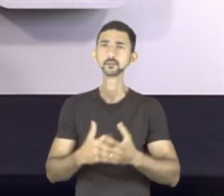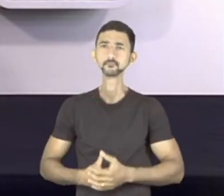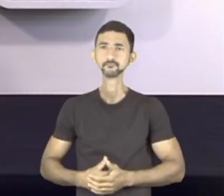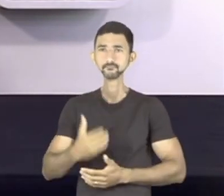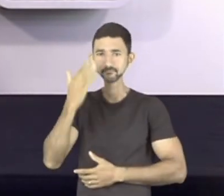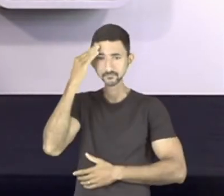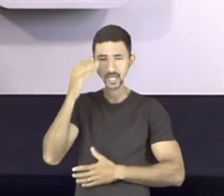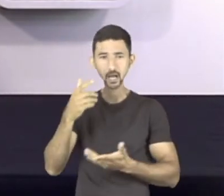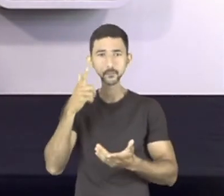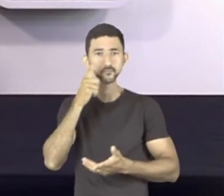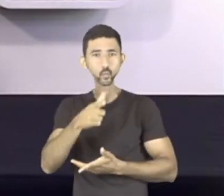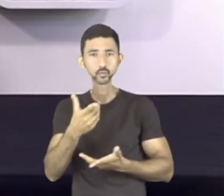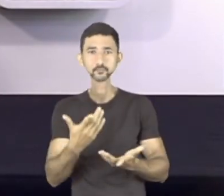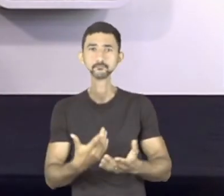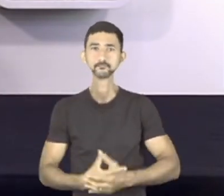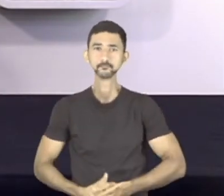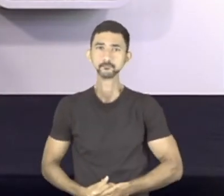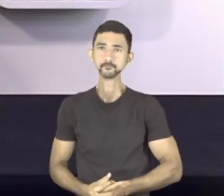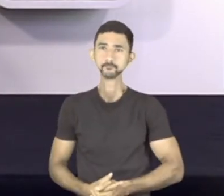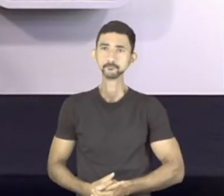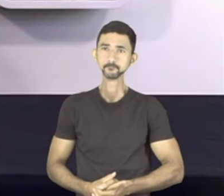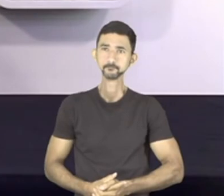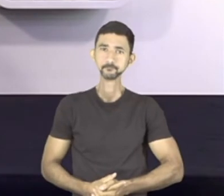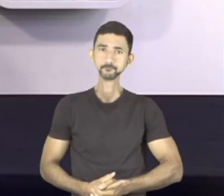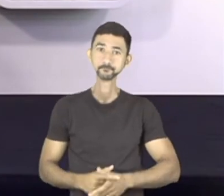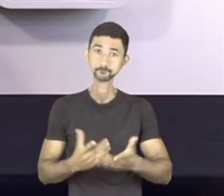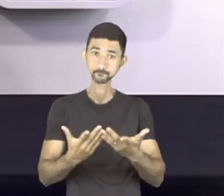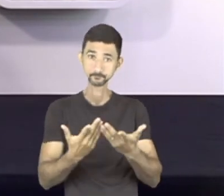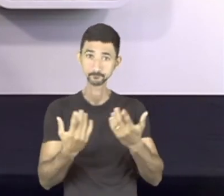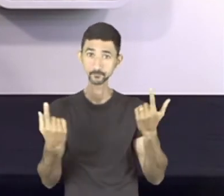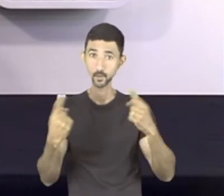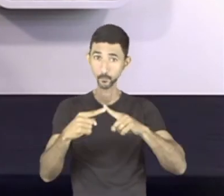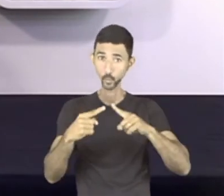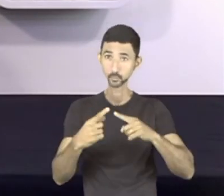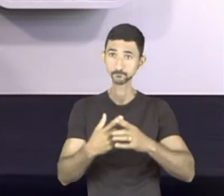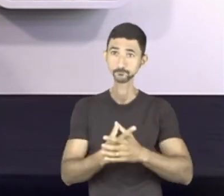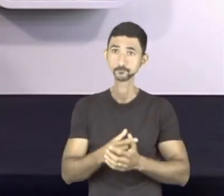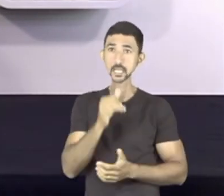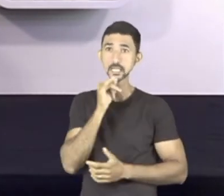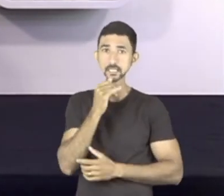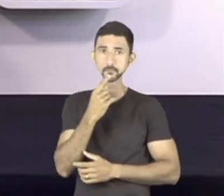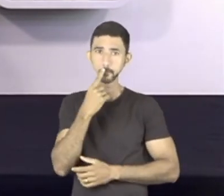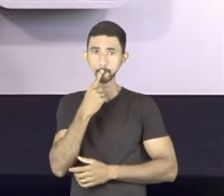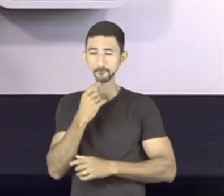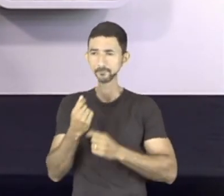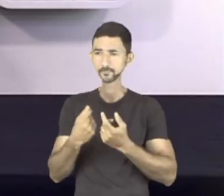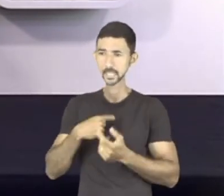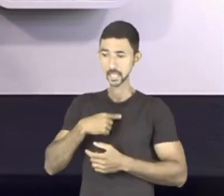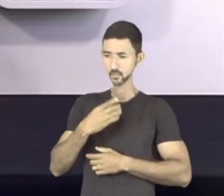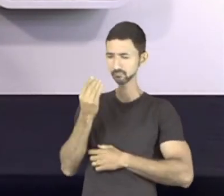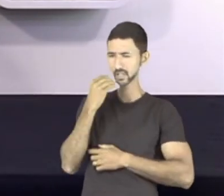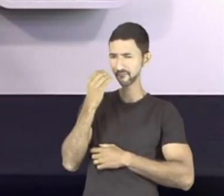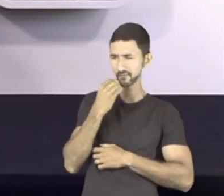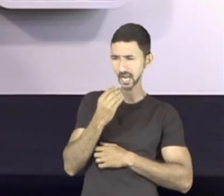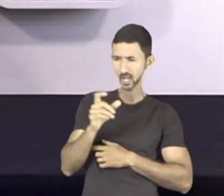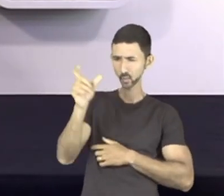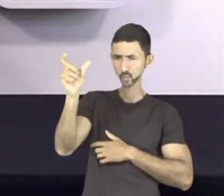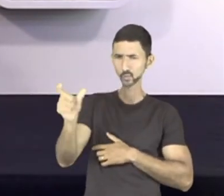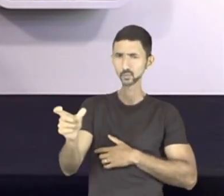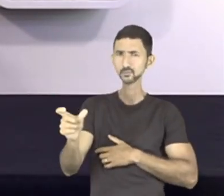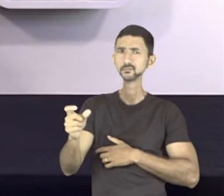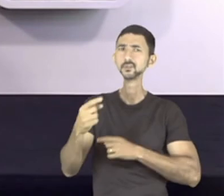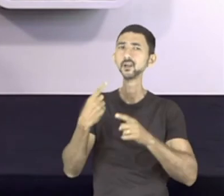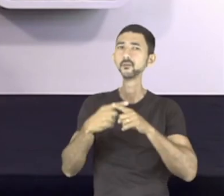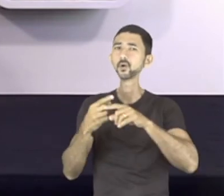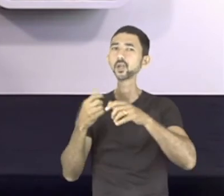se você sabe que você pode machucá-lo? Se você é mais fraco que o seu oponente, por